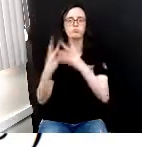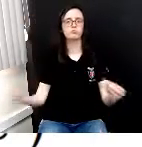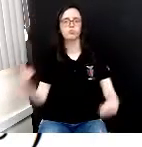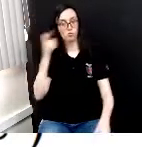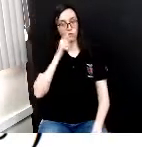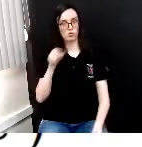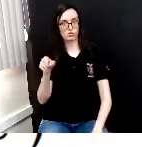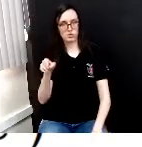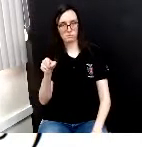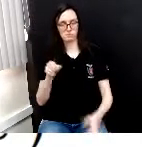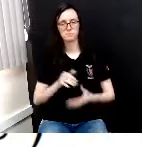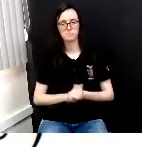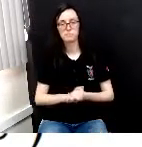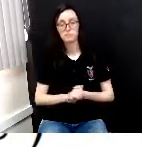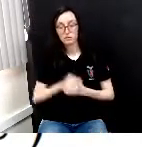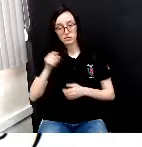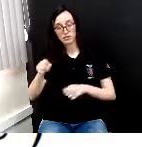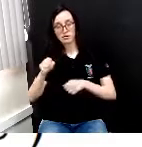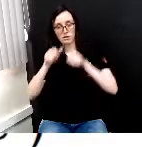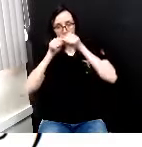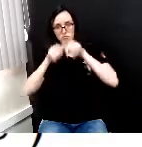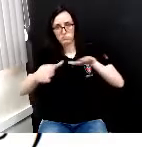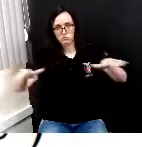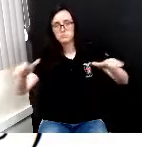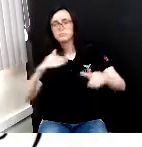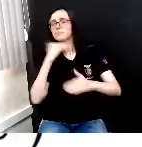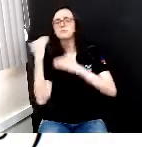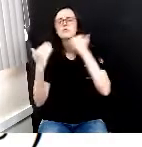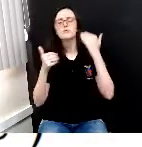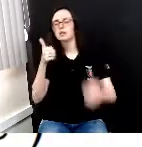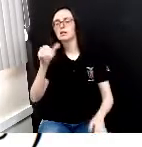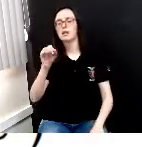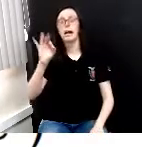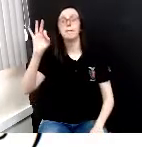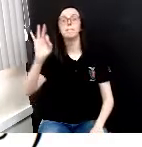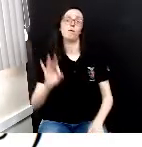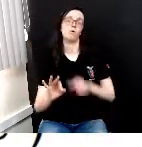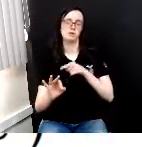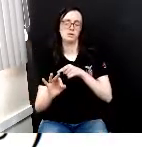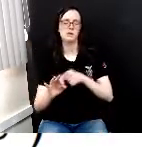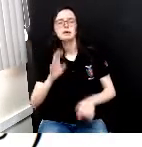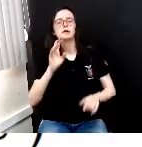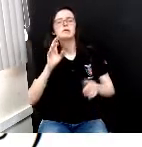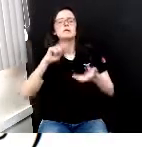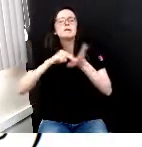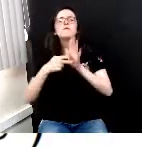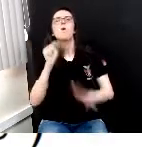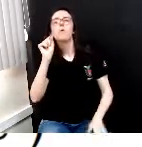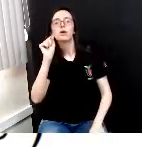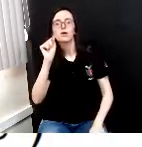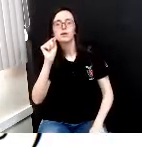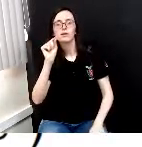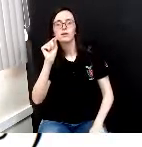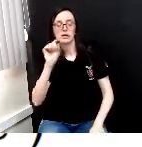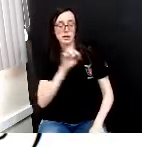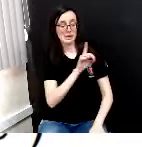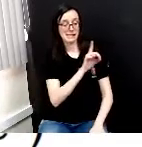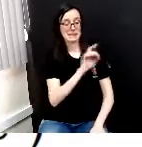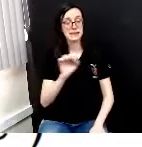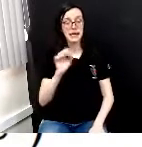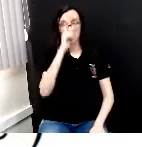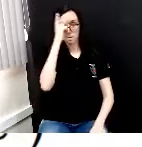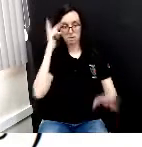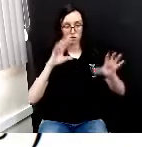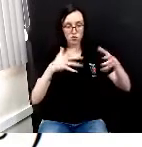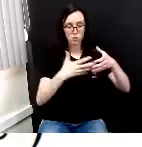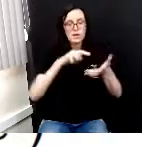sanada. Essa epidemia cursou com uma mortalidade de 10%, ou seja, a cada 100%, 100 pessoas,